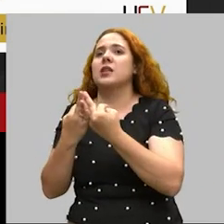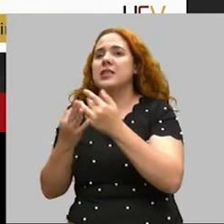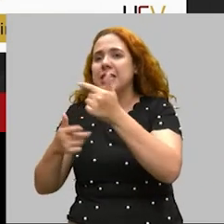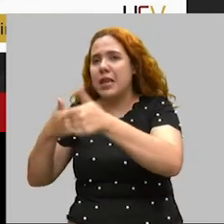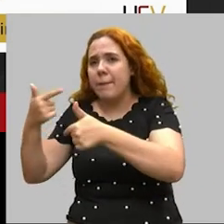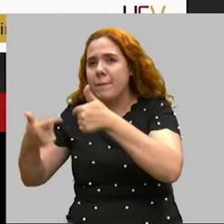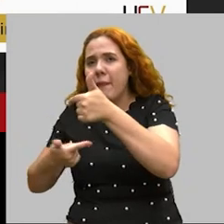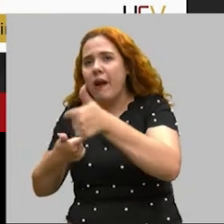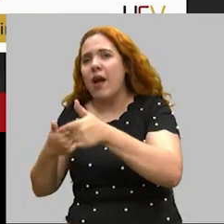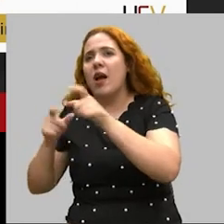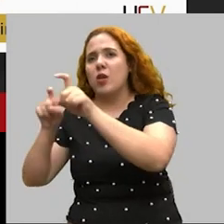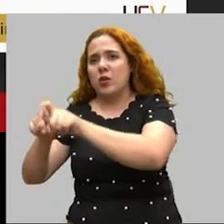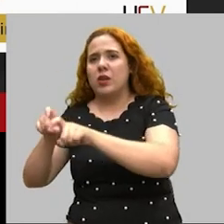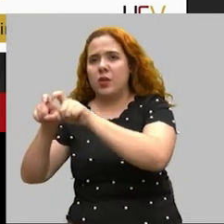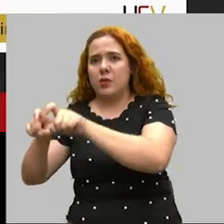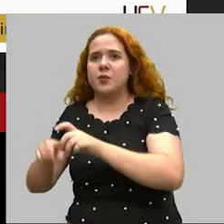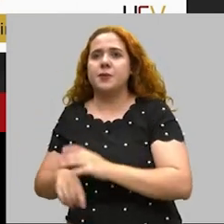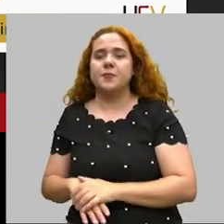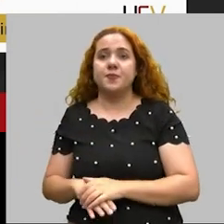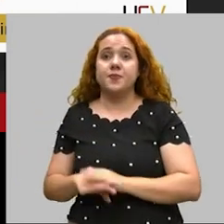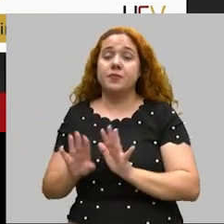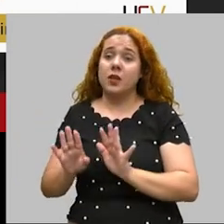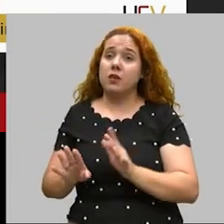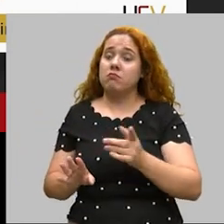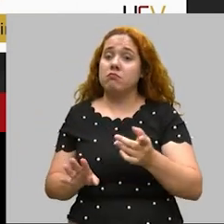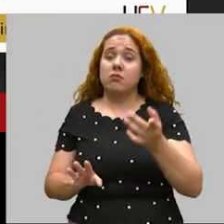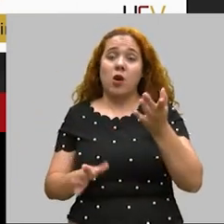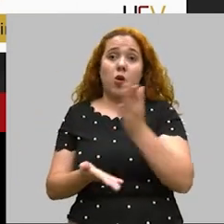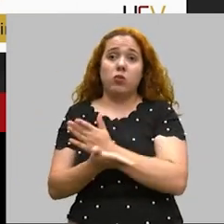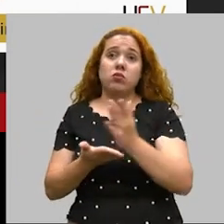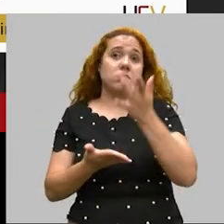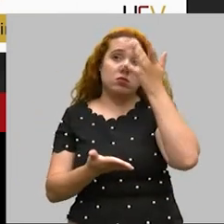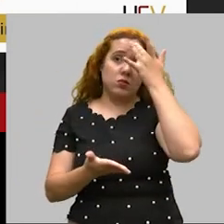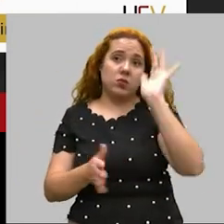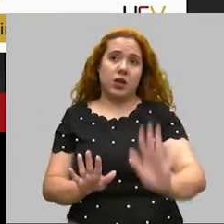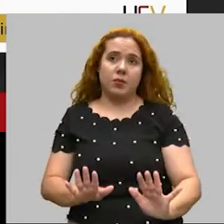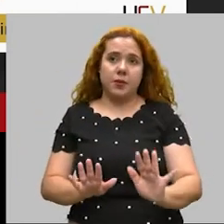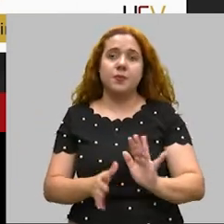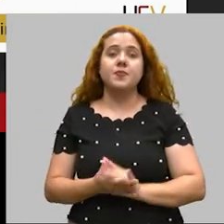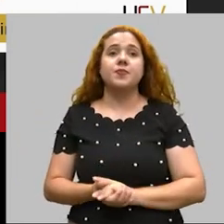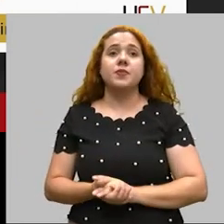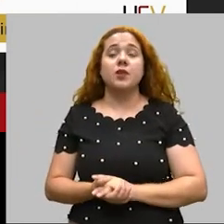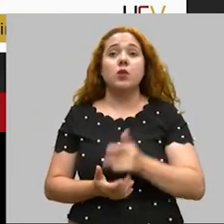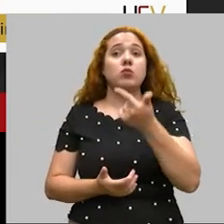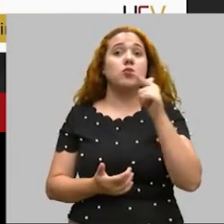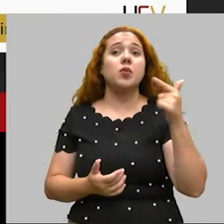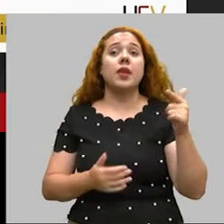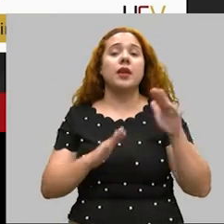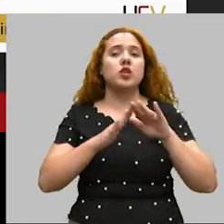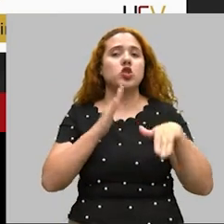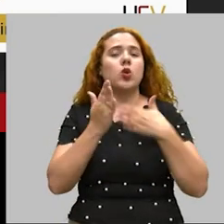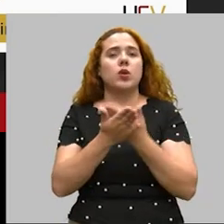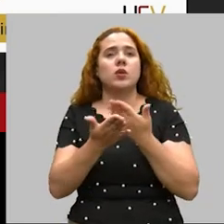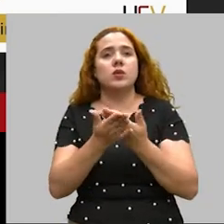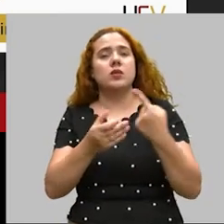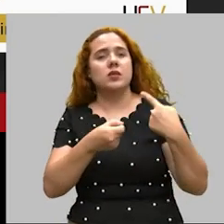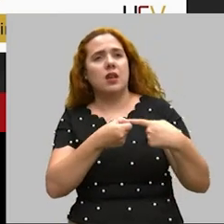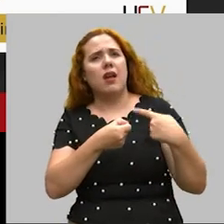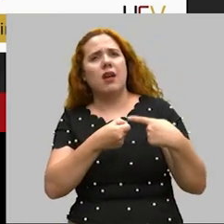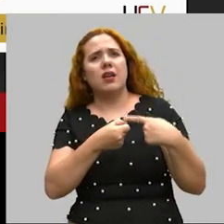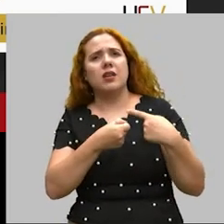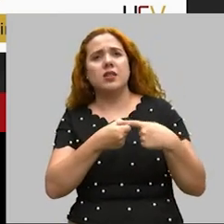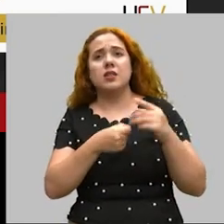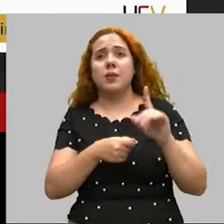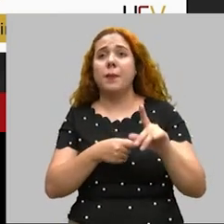profissional porque realmente eles não sabem né então a gente não tem essas escolas no no na cidade e essas escolas mesmas escolas